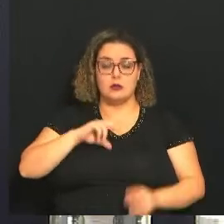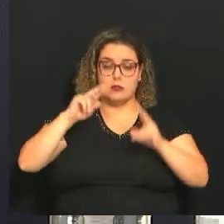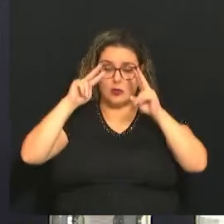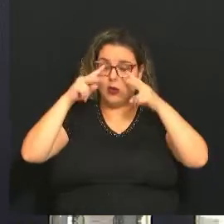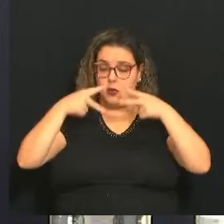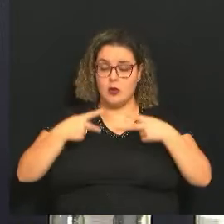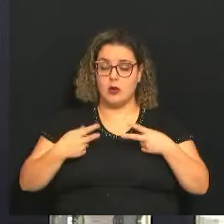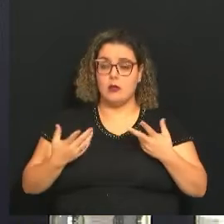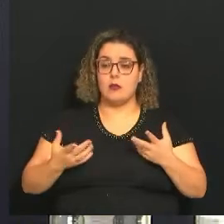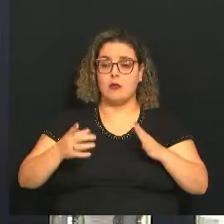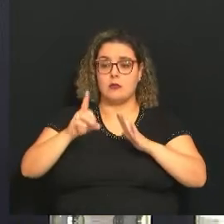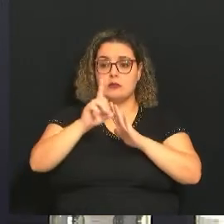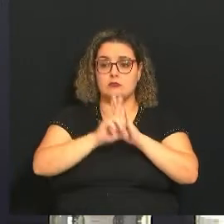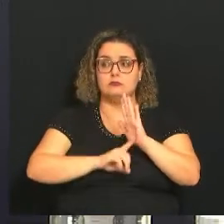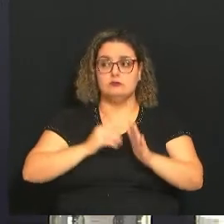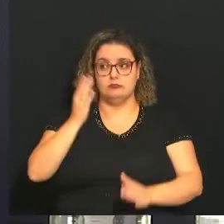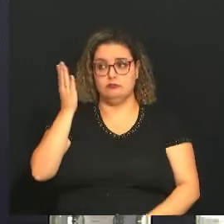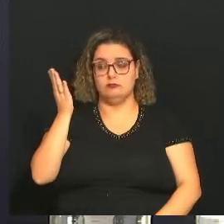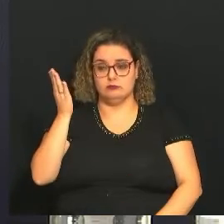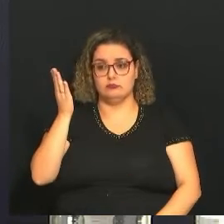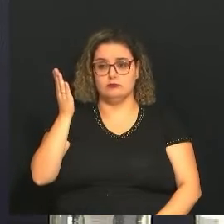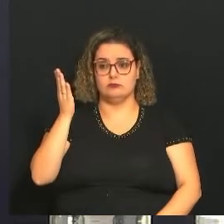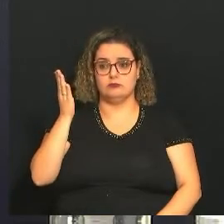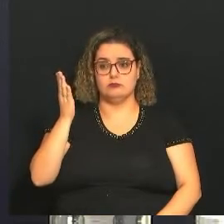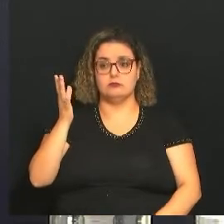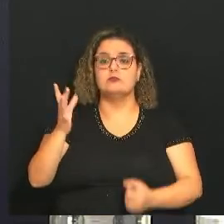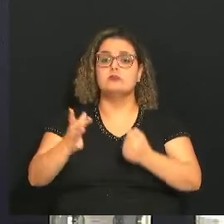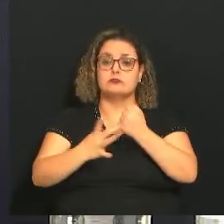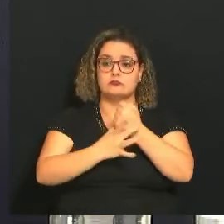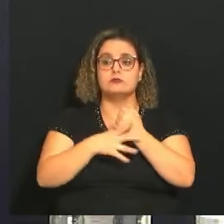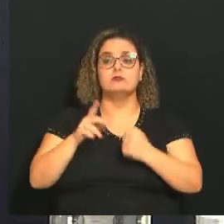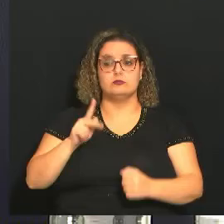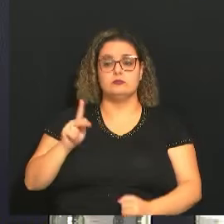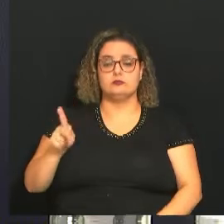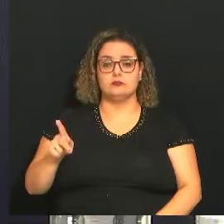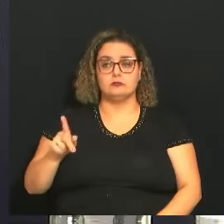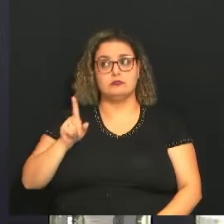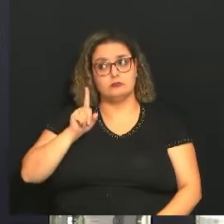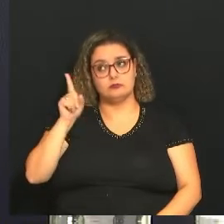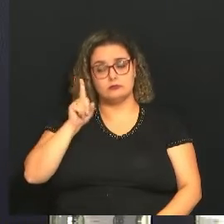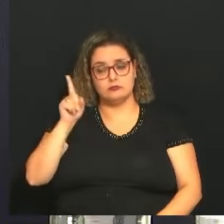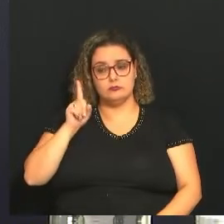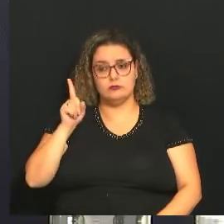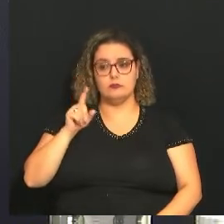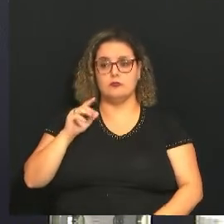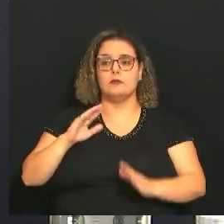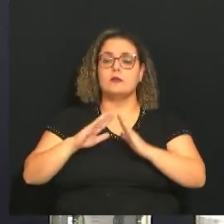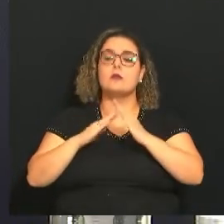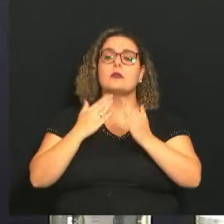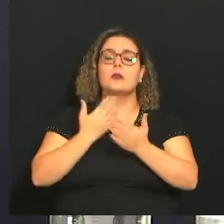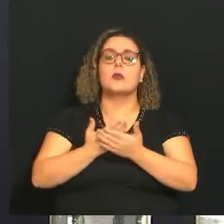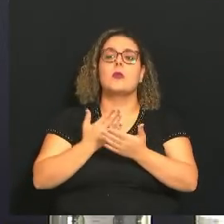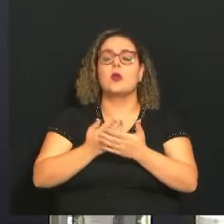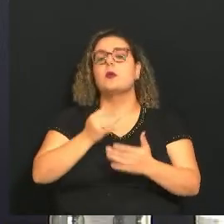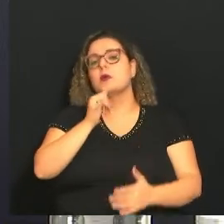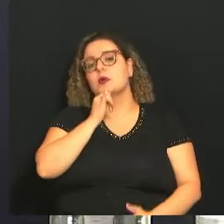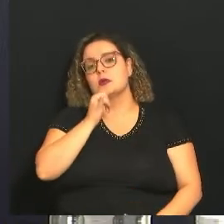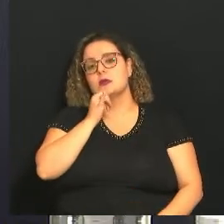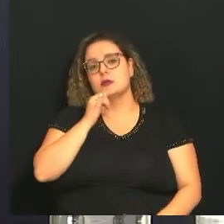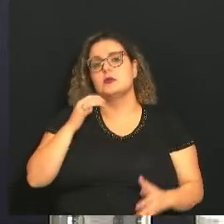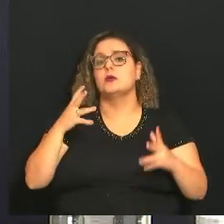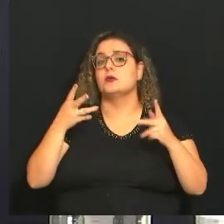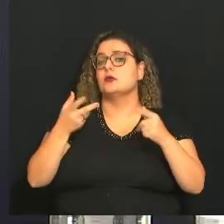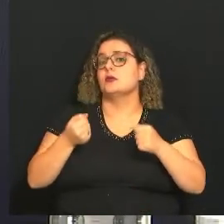os direitos ali resguardados enquanto professor. Ele disse que na escola, por exemplo, todos os